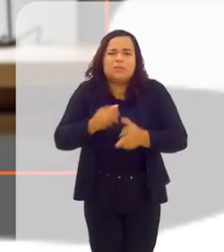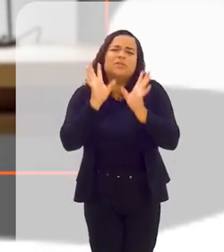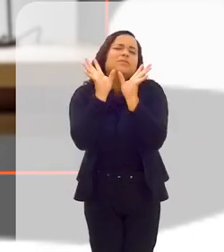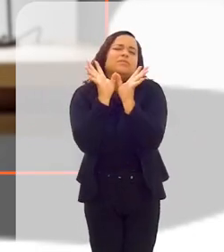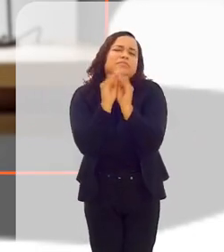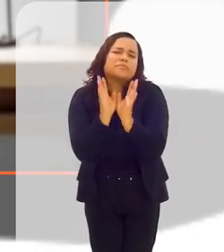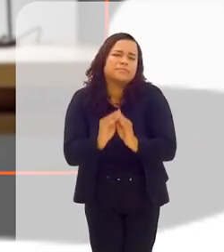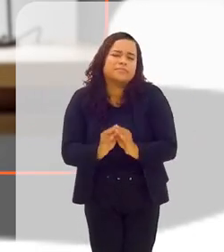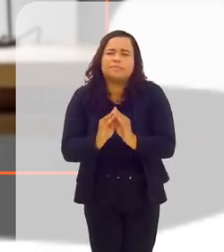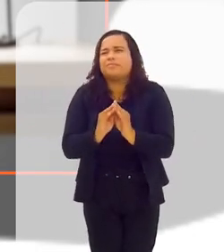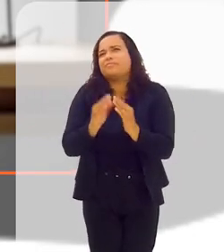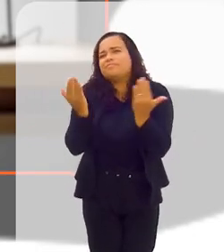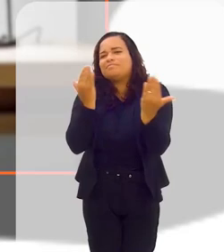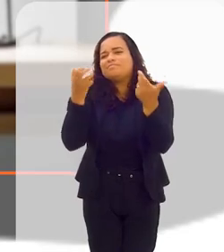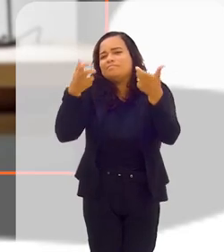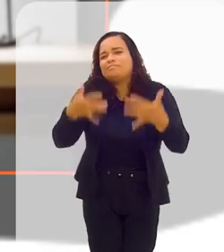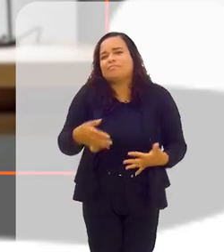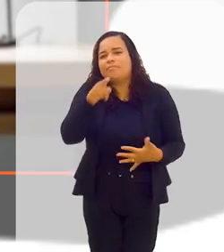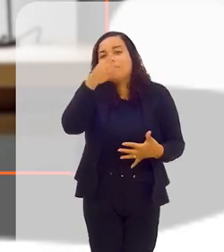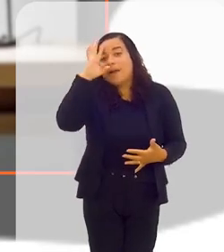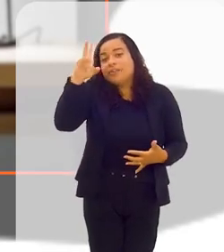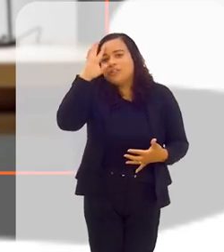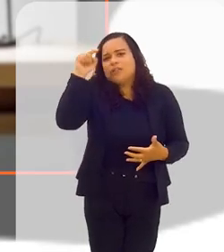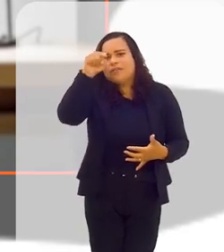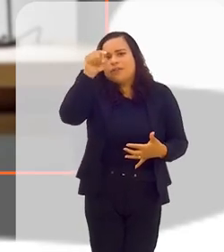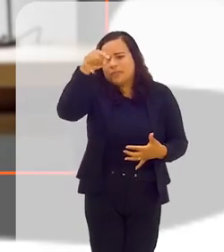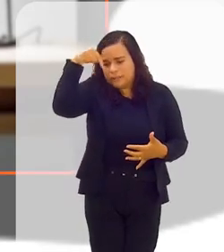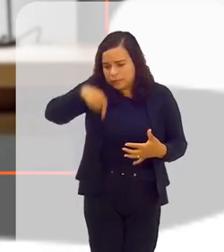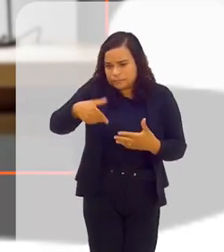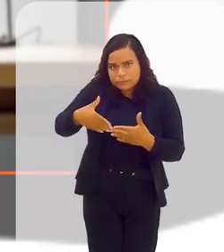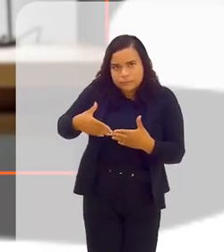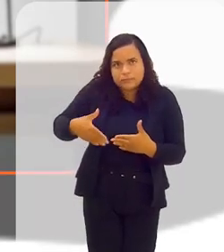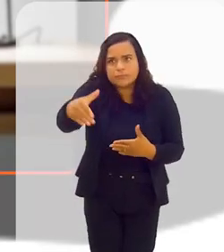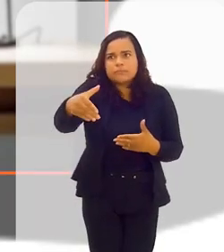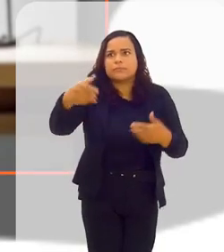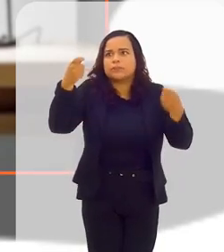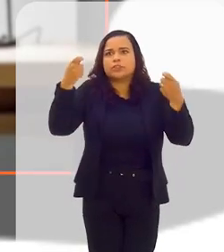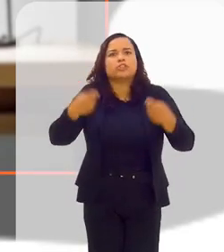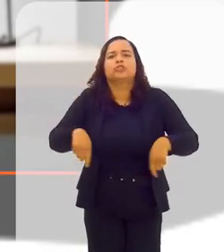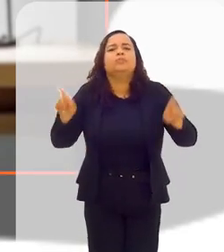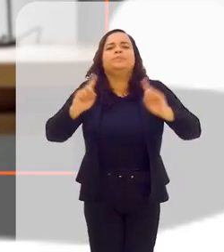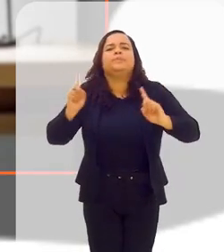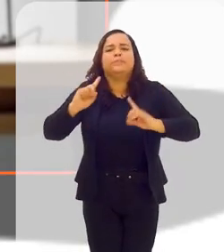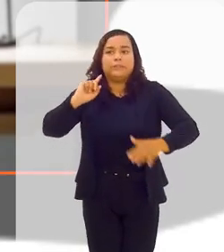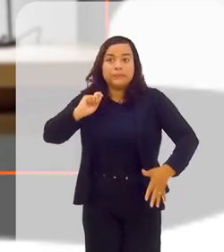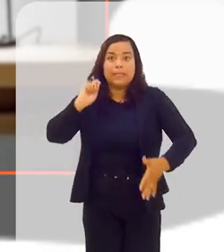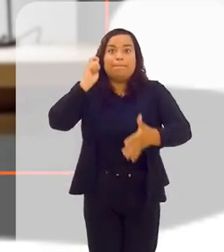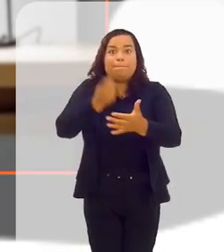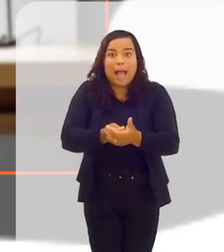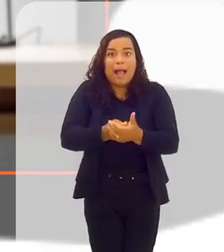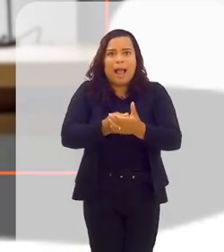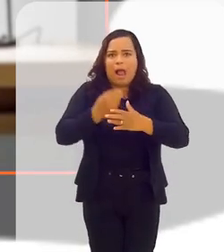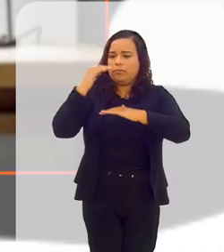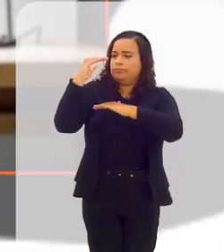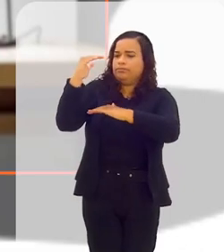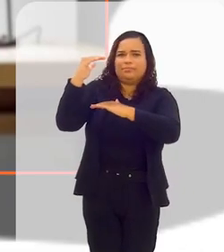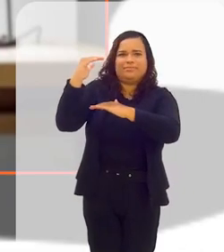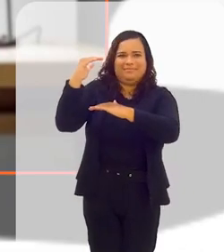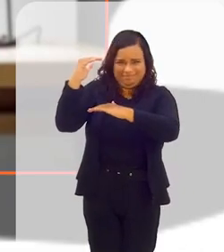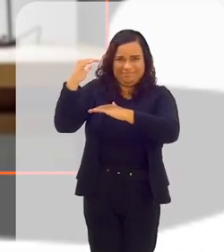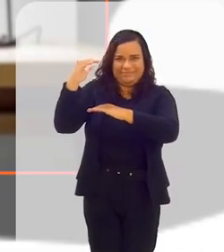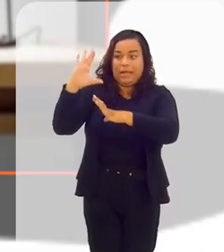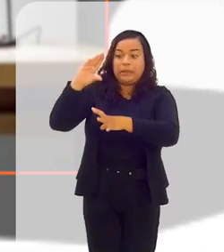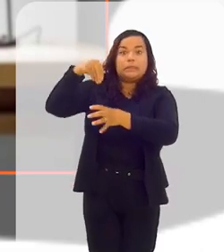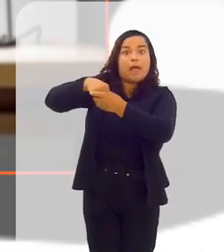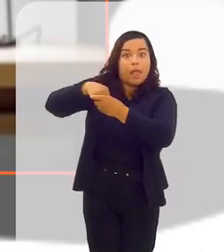breves palavras, imagina se daqui para frente você não precisasse mais pagar pelas embalagens dos produtos que